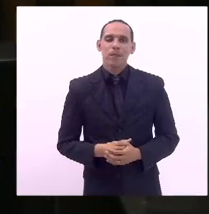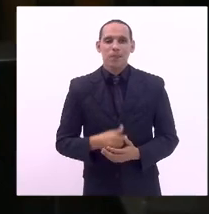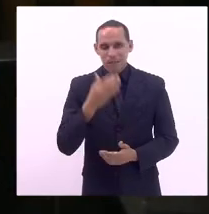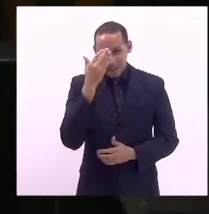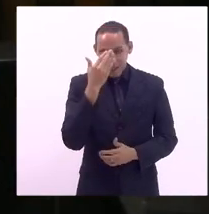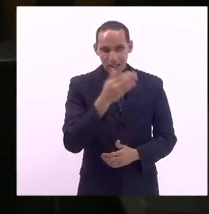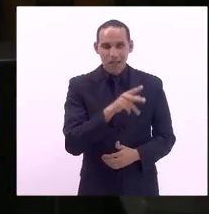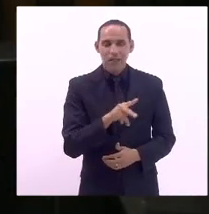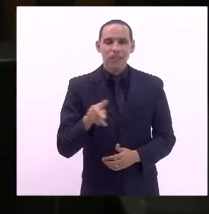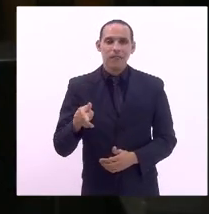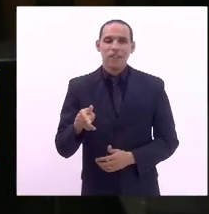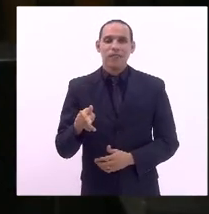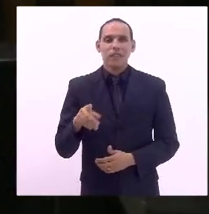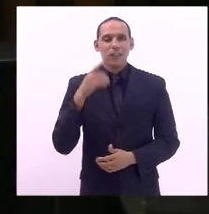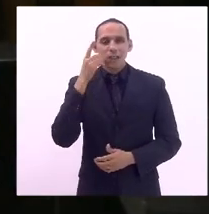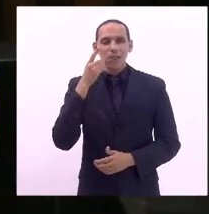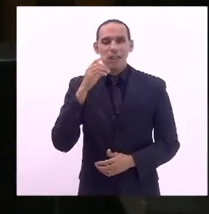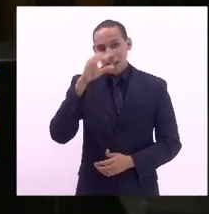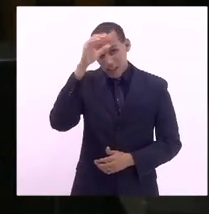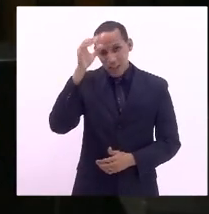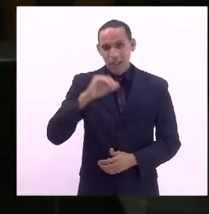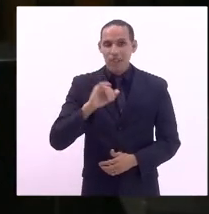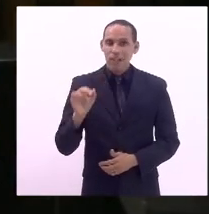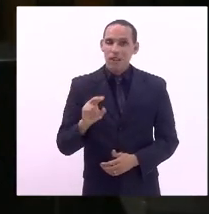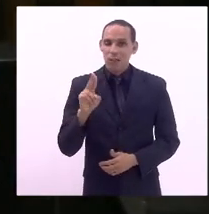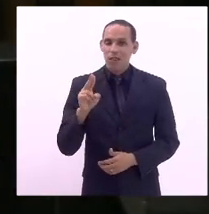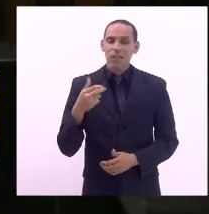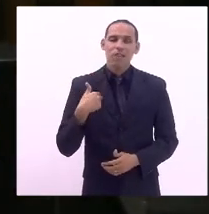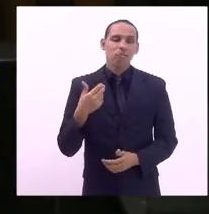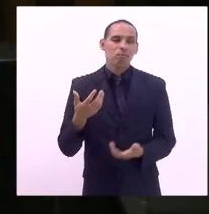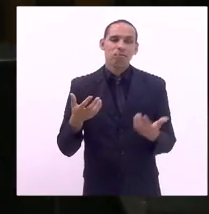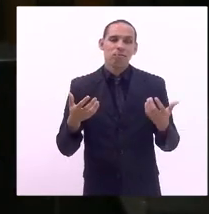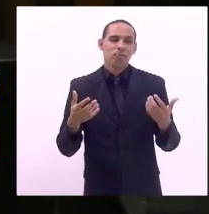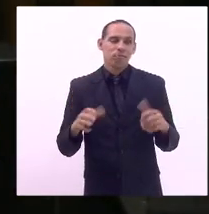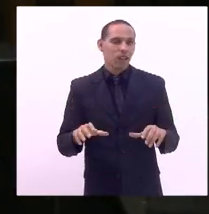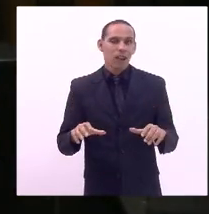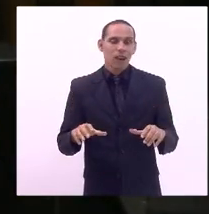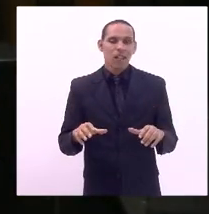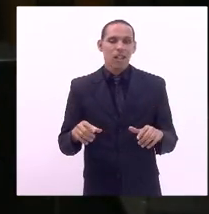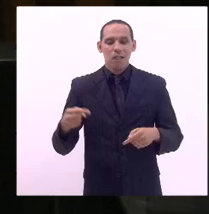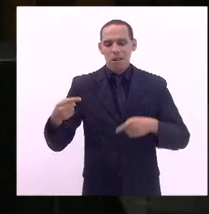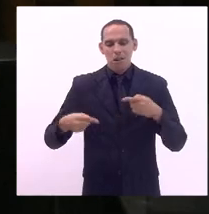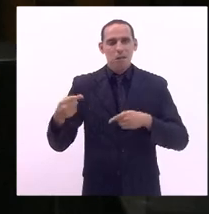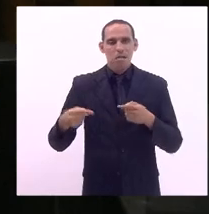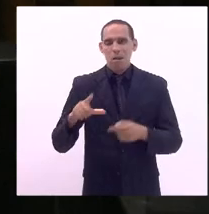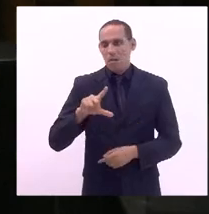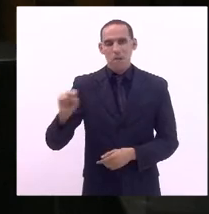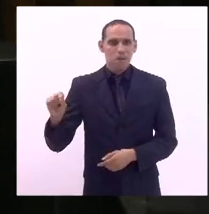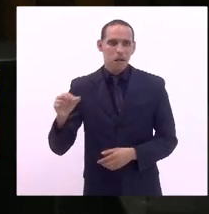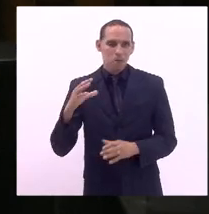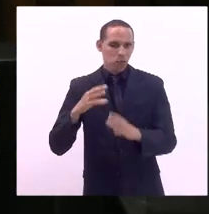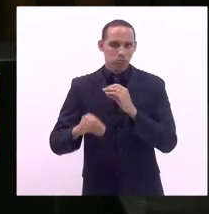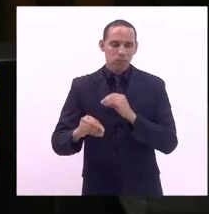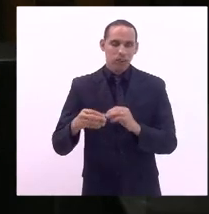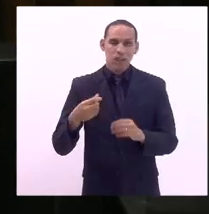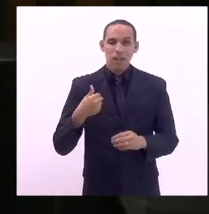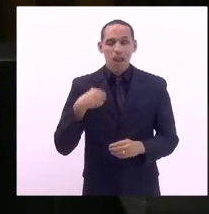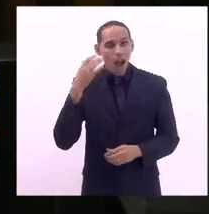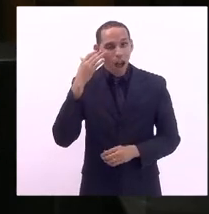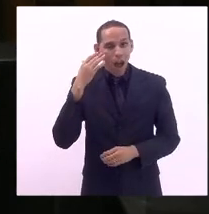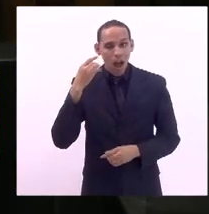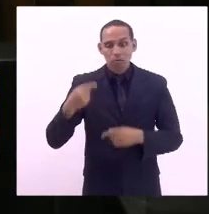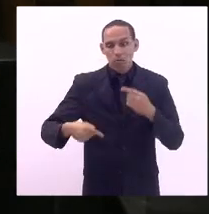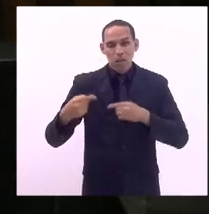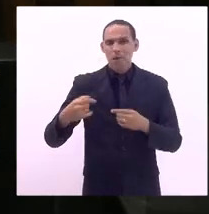Obrigado, presidente, deputada Tia Ju. Eu não queria me furtar de participar desse debate, que hoje eu considero um debate